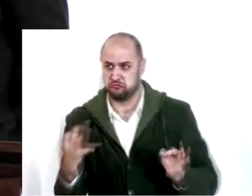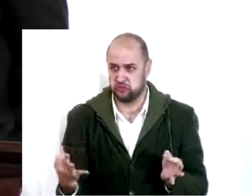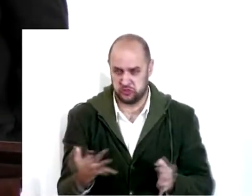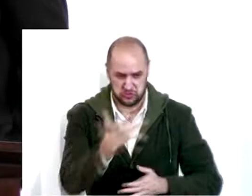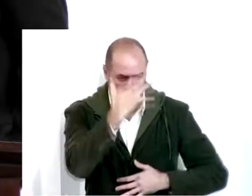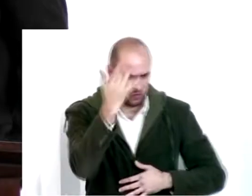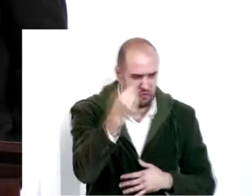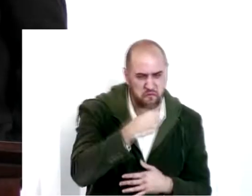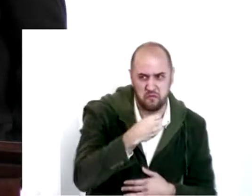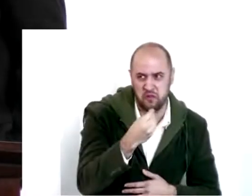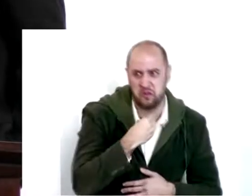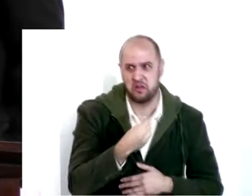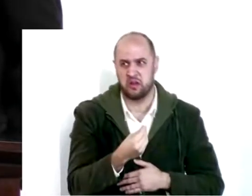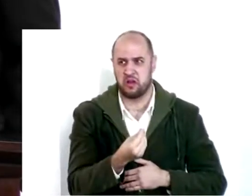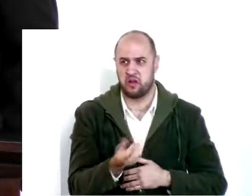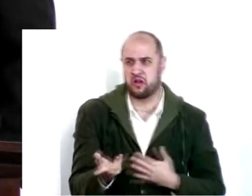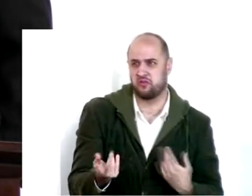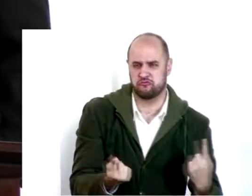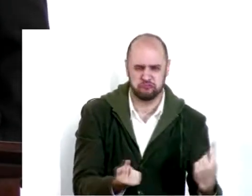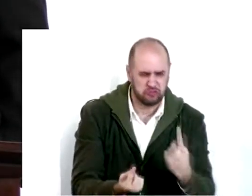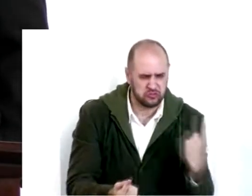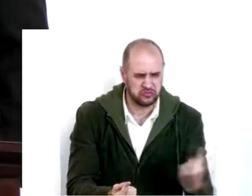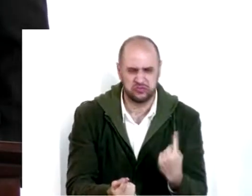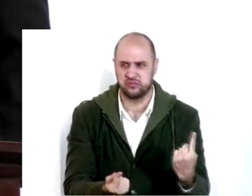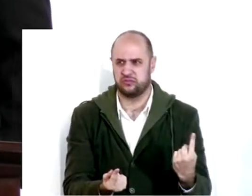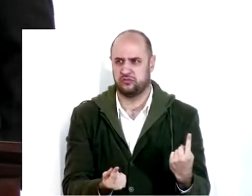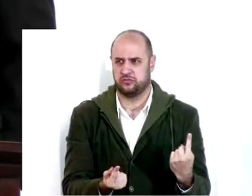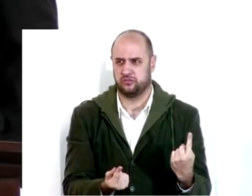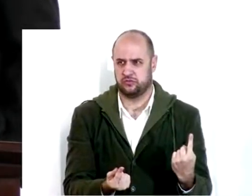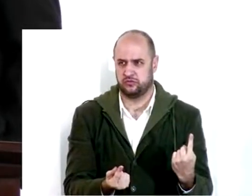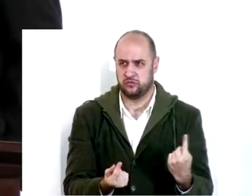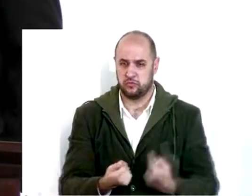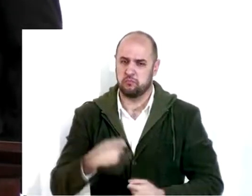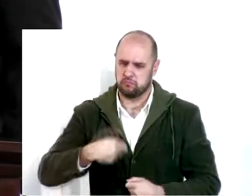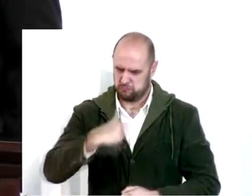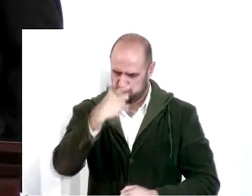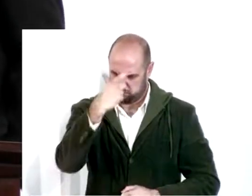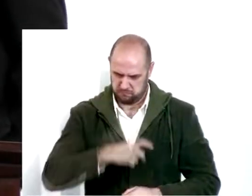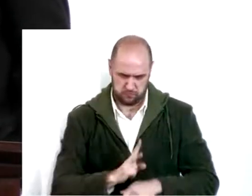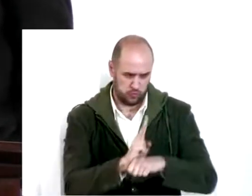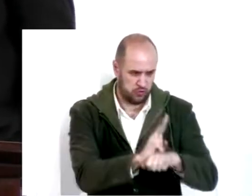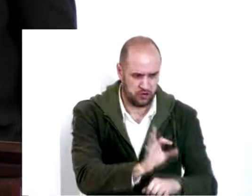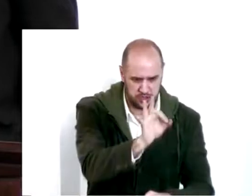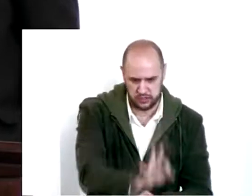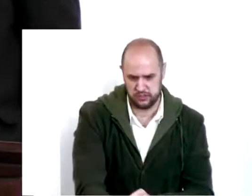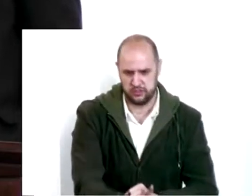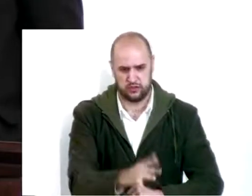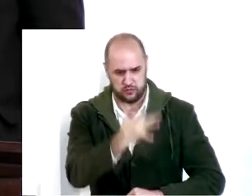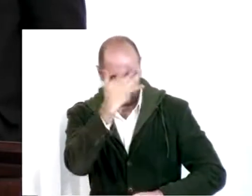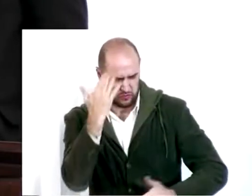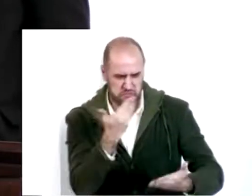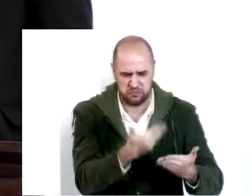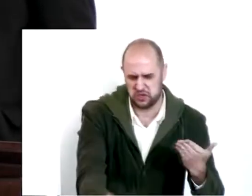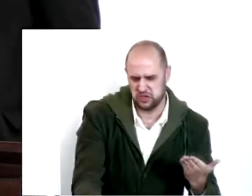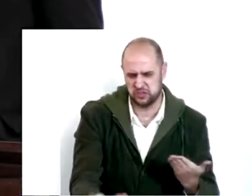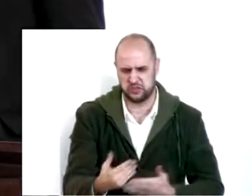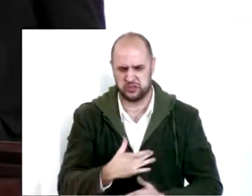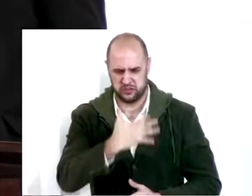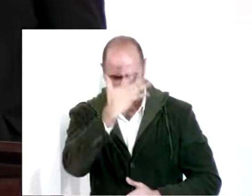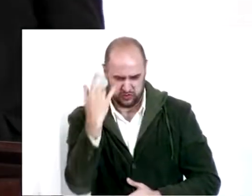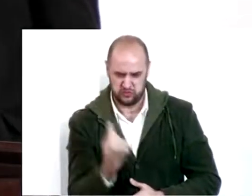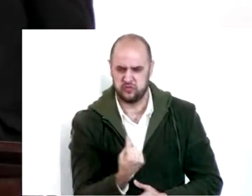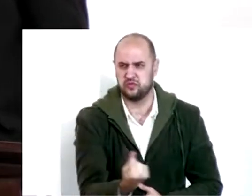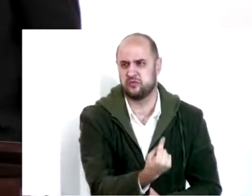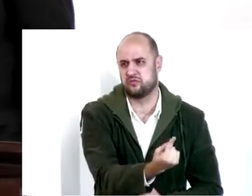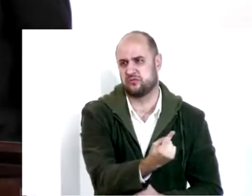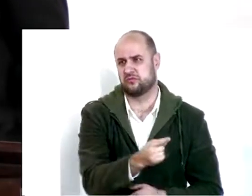ao órfão, procedei retamente para com o aflito e o desamparado. Socorrei o fraco